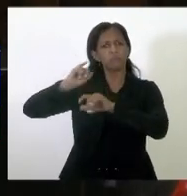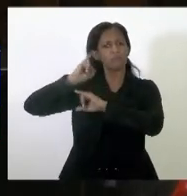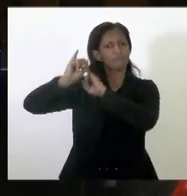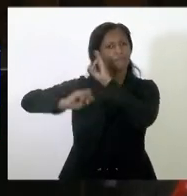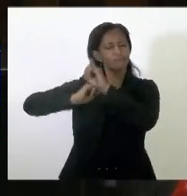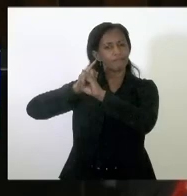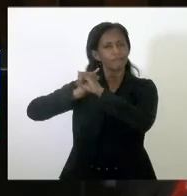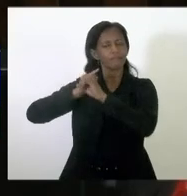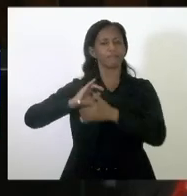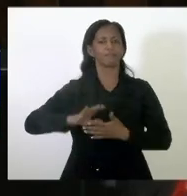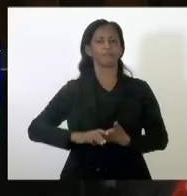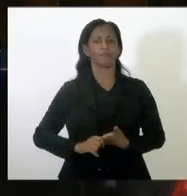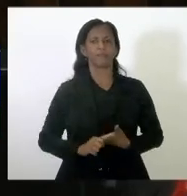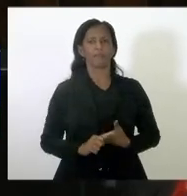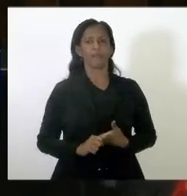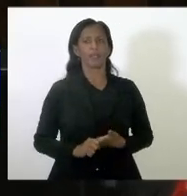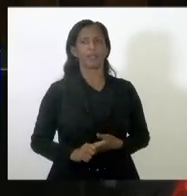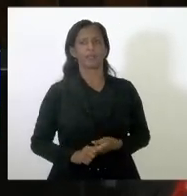recentemente eu